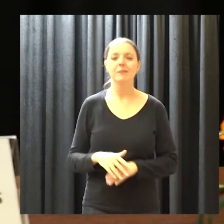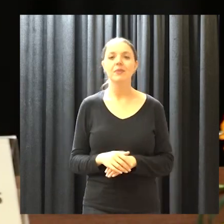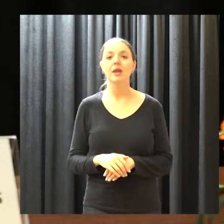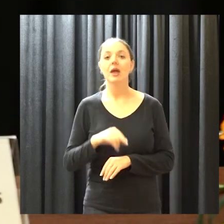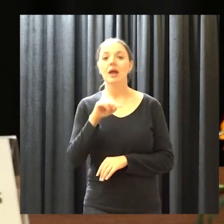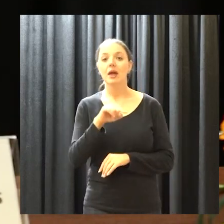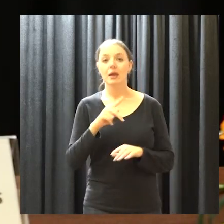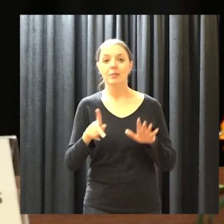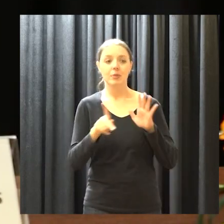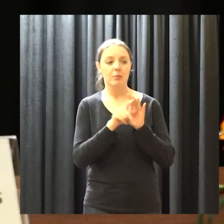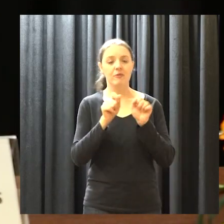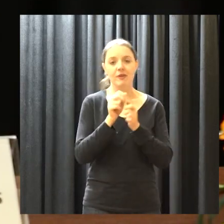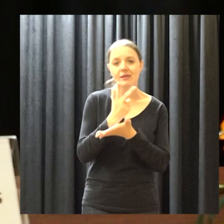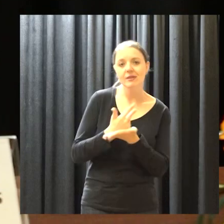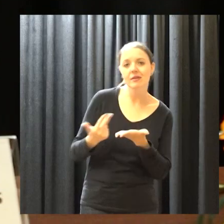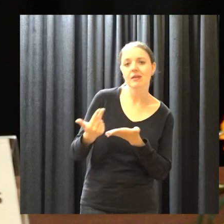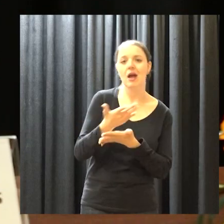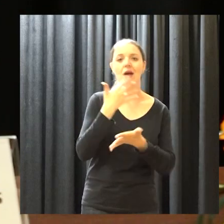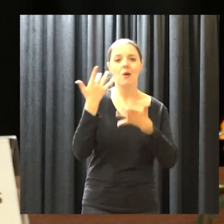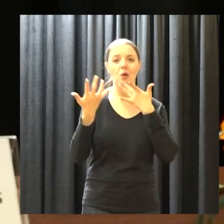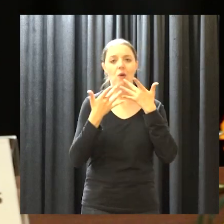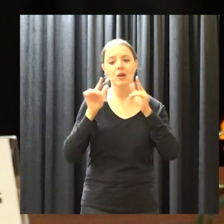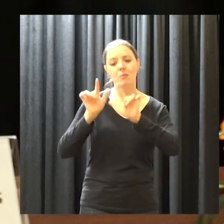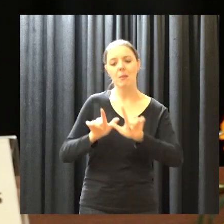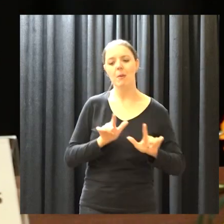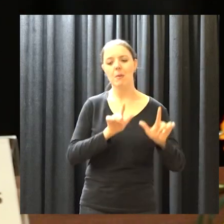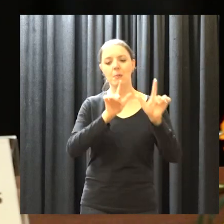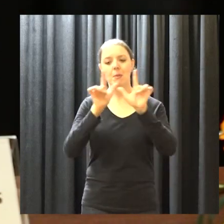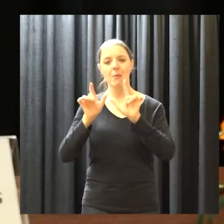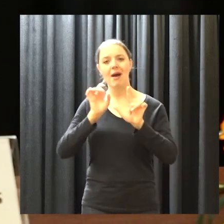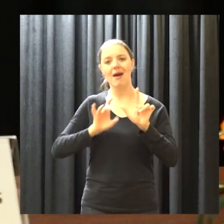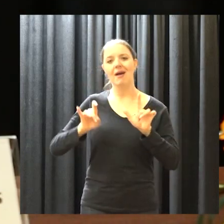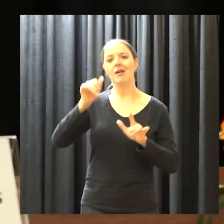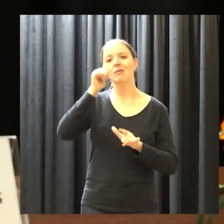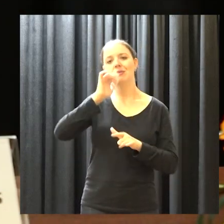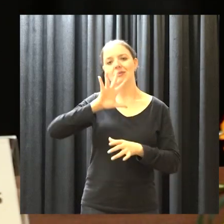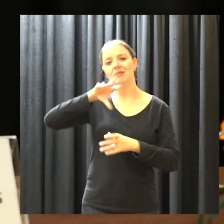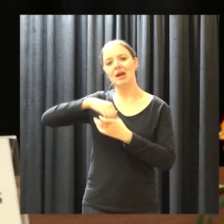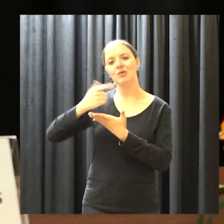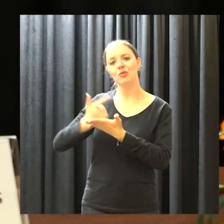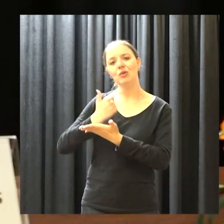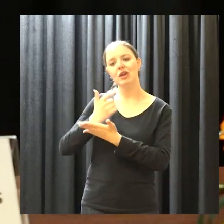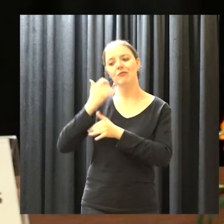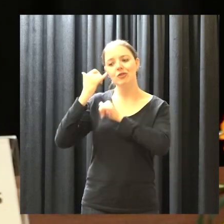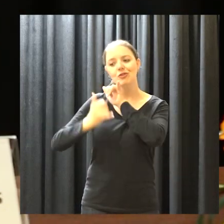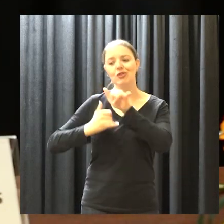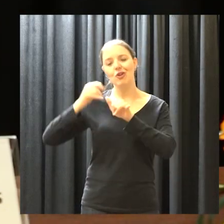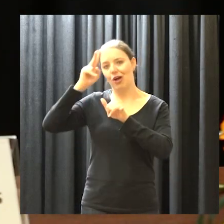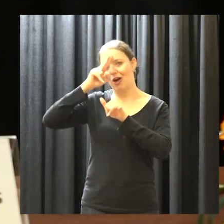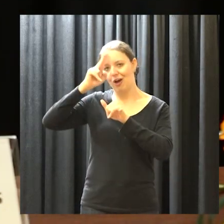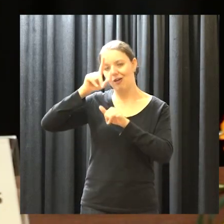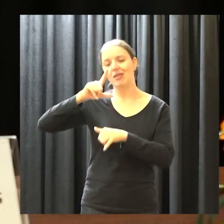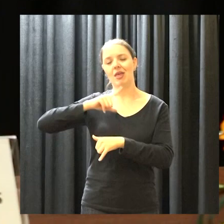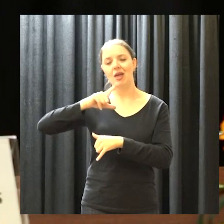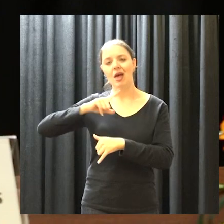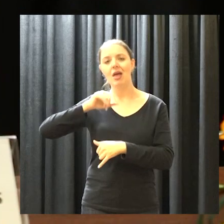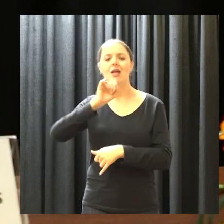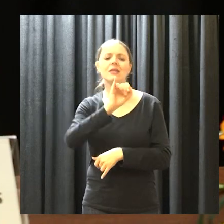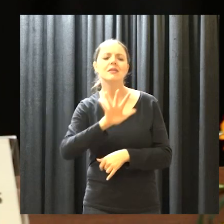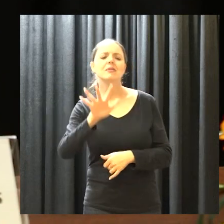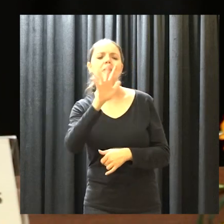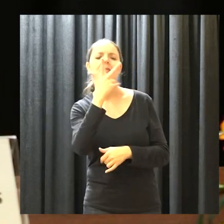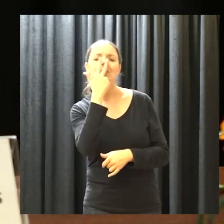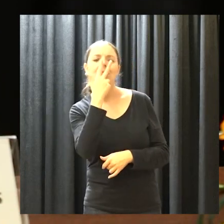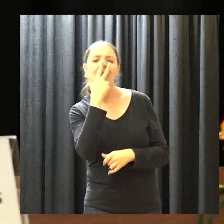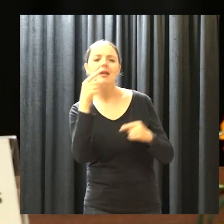esses desenhos, essas figuras coloridas de cada uma das mulheres, que é como se fossem imagens, diria talvez,